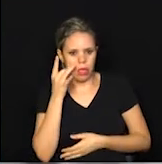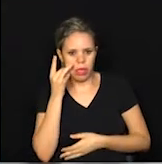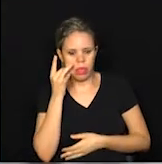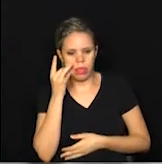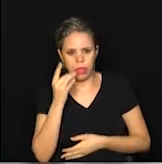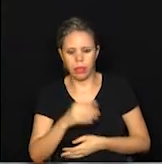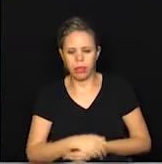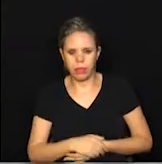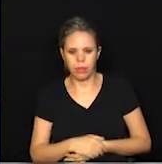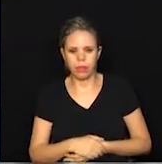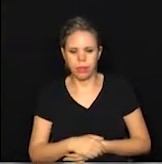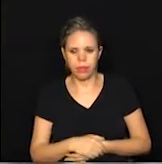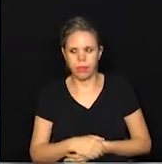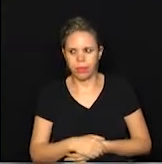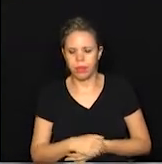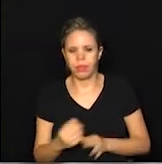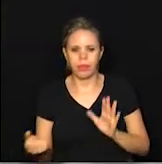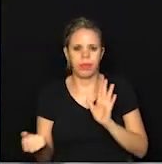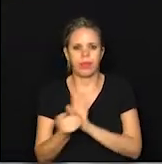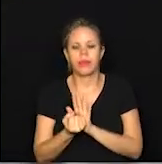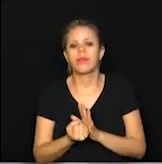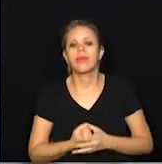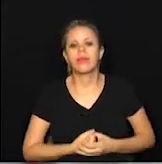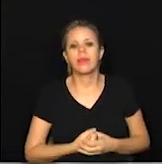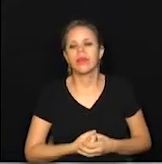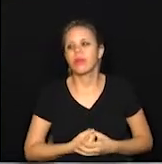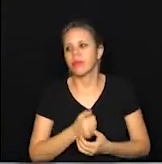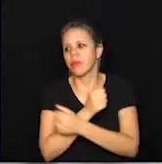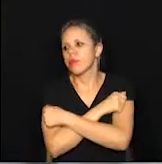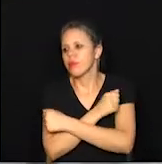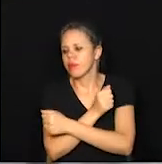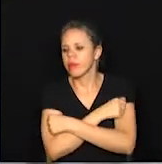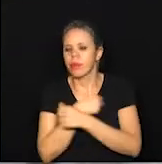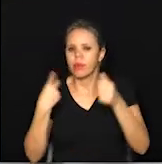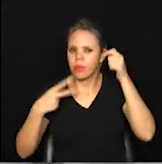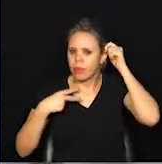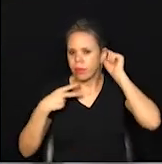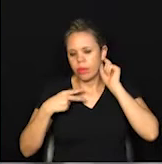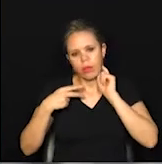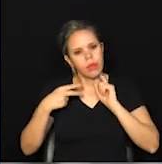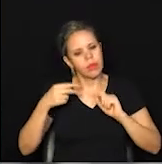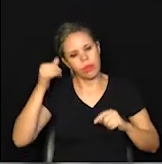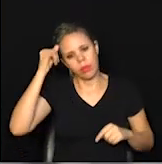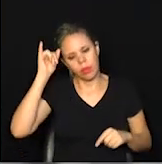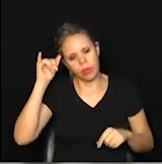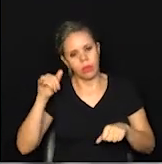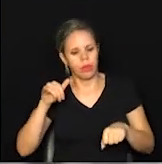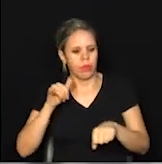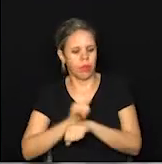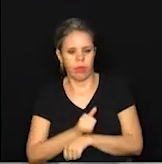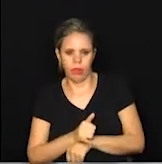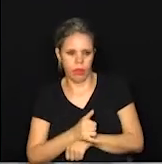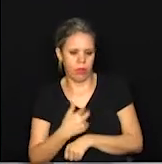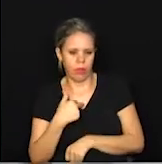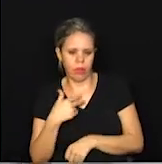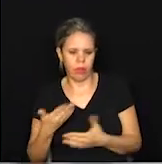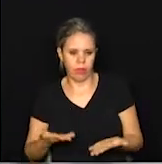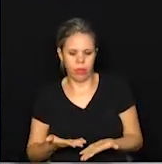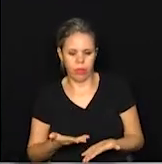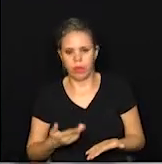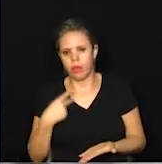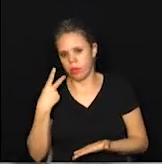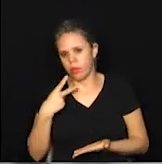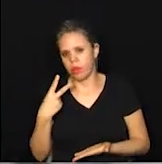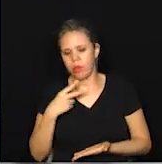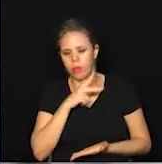senhora. Registrar e deixar um abraço ao vereador Paulo Búfalo, que também justificou a sua ausência, assim como o